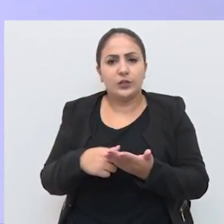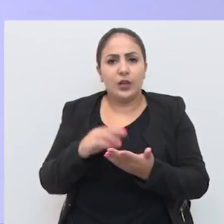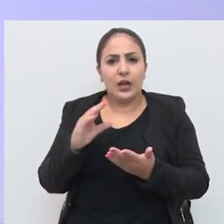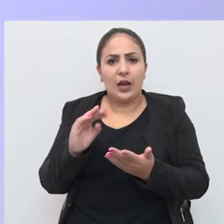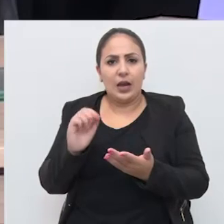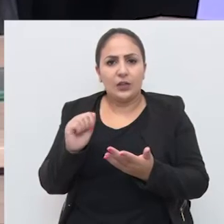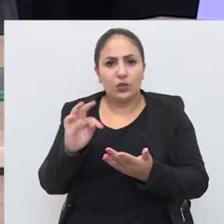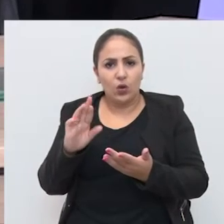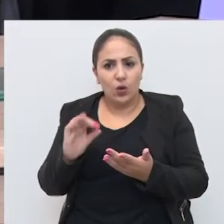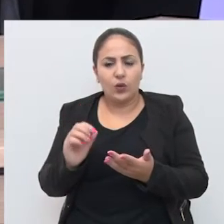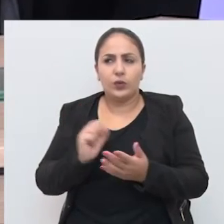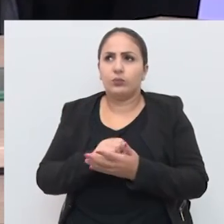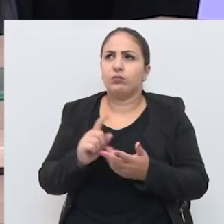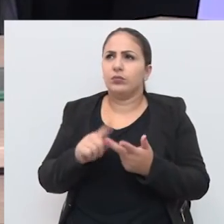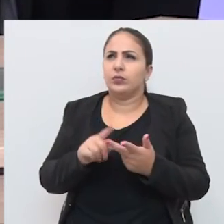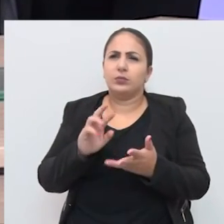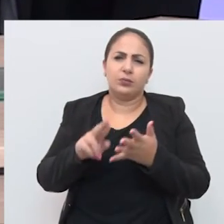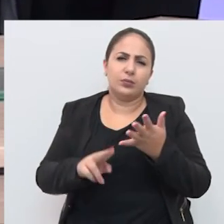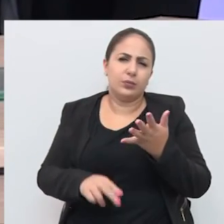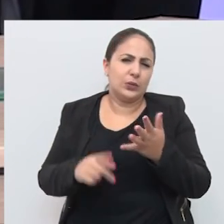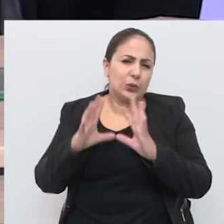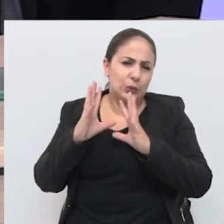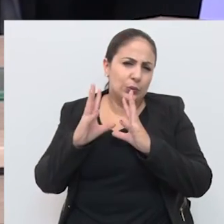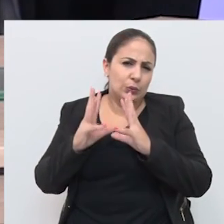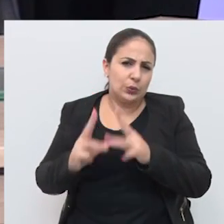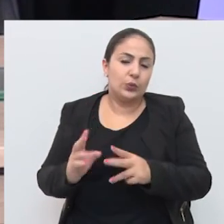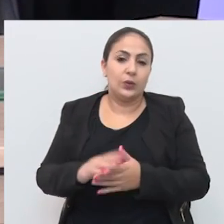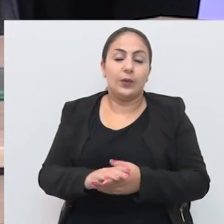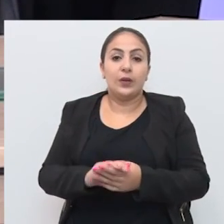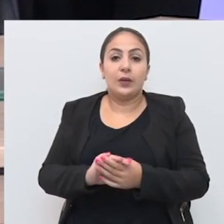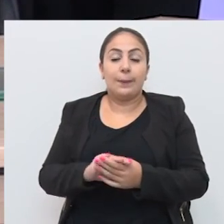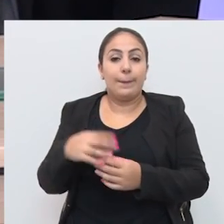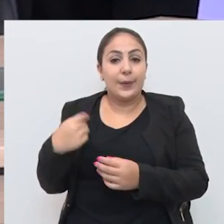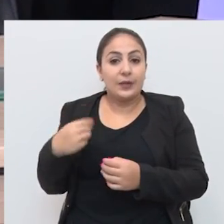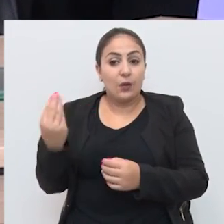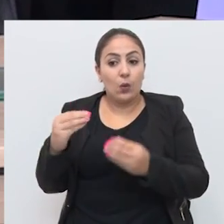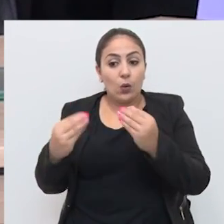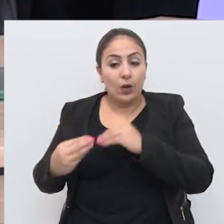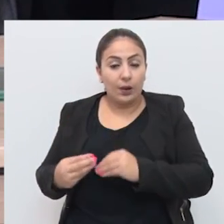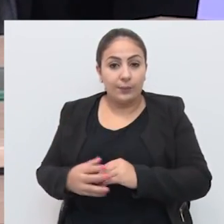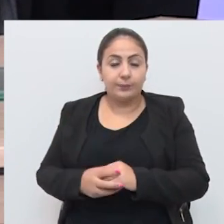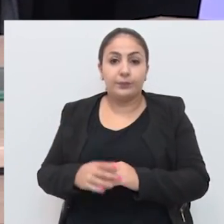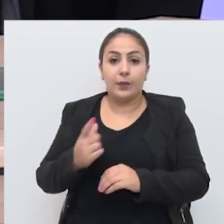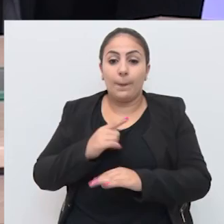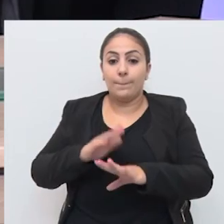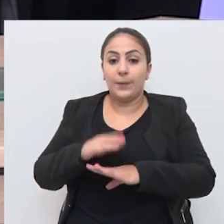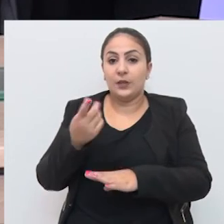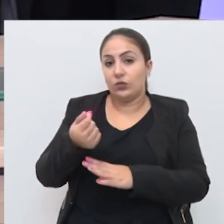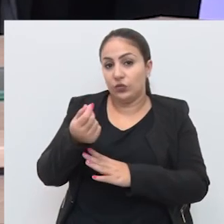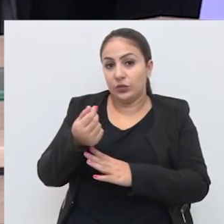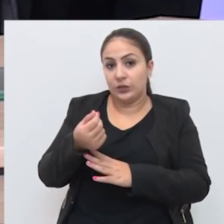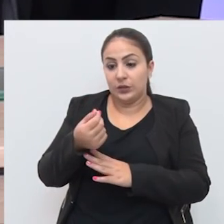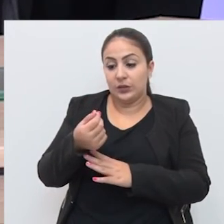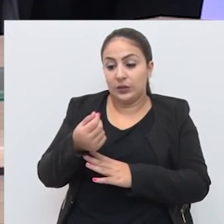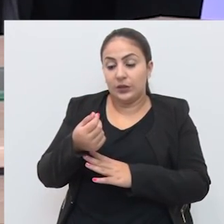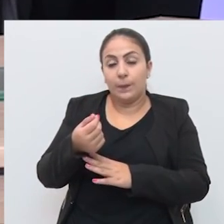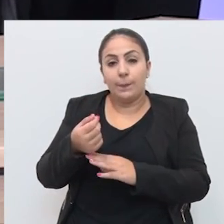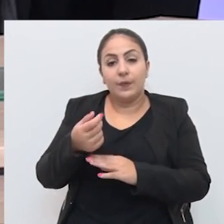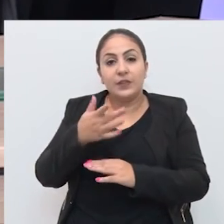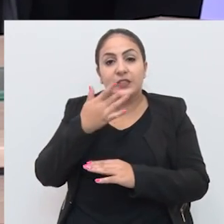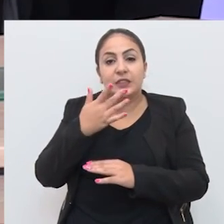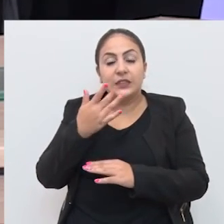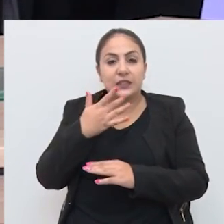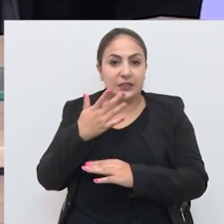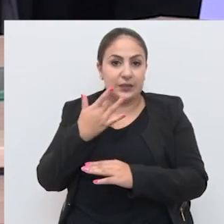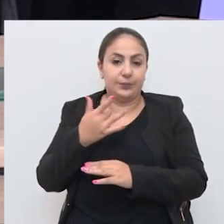do Renavan de veículos, de lanchas, aeronaves, enfim, a declaração de bens ficou com mais recursos para facilitar a